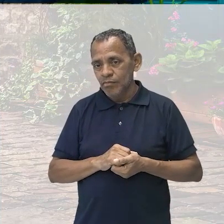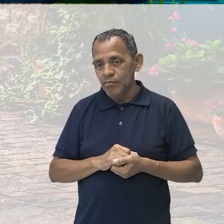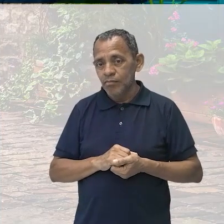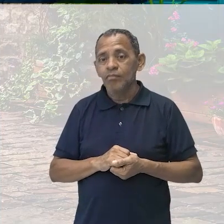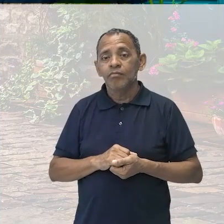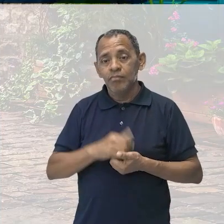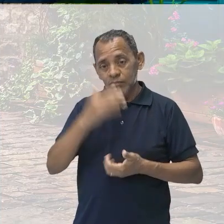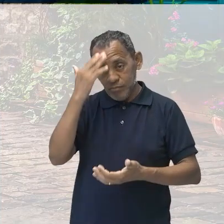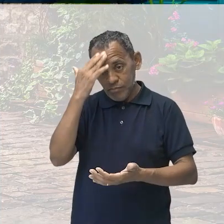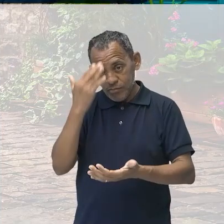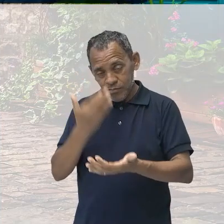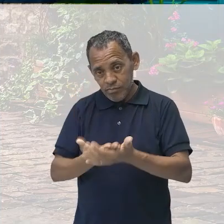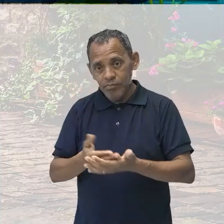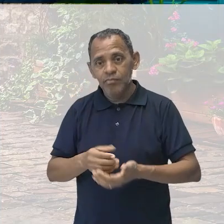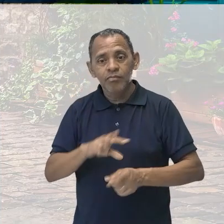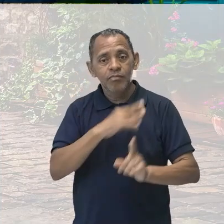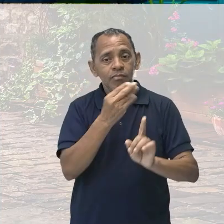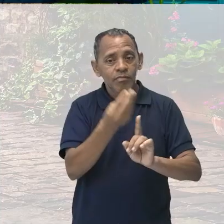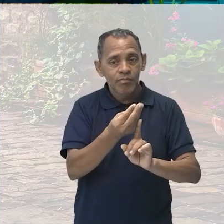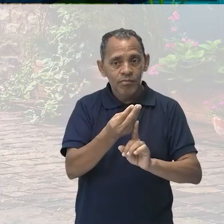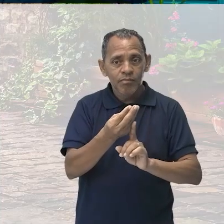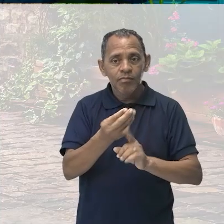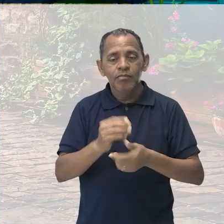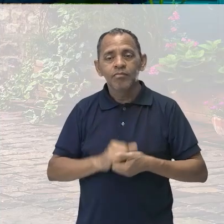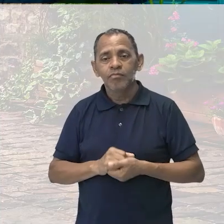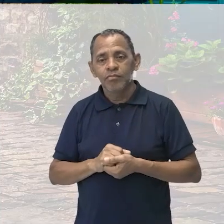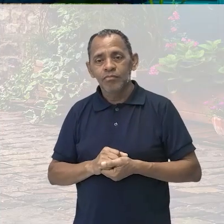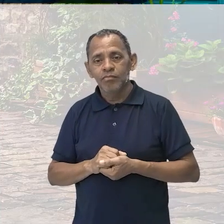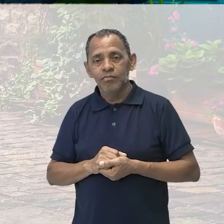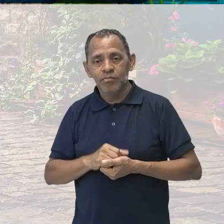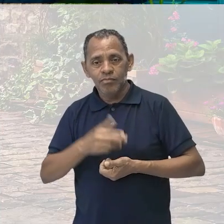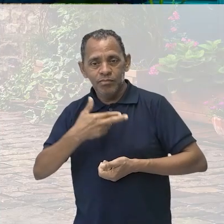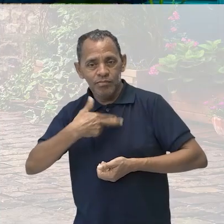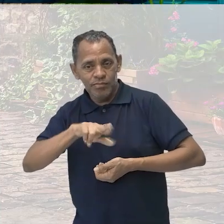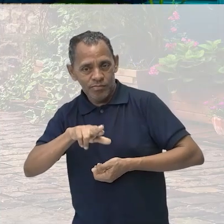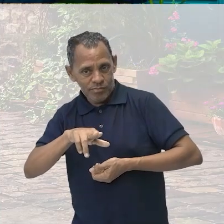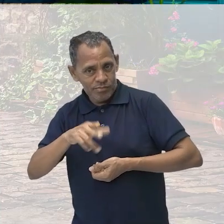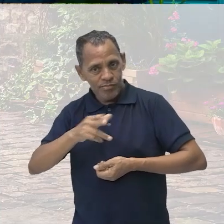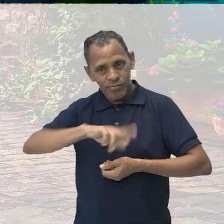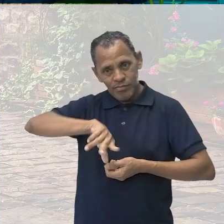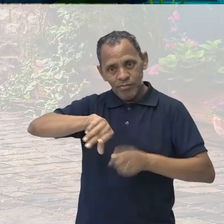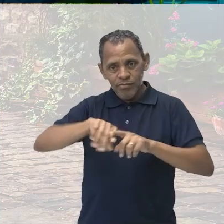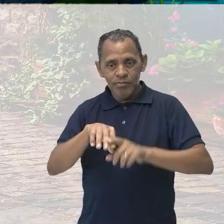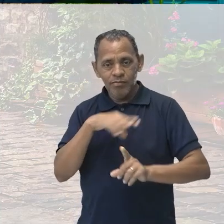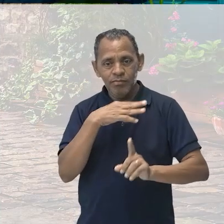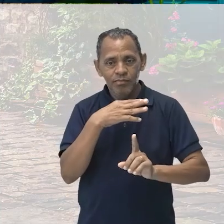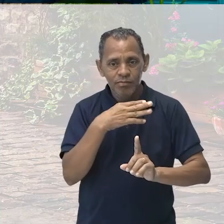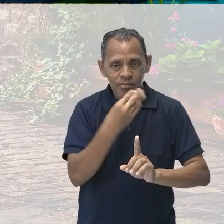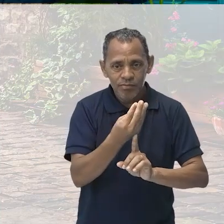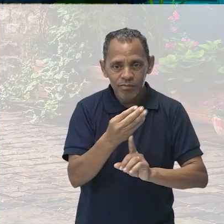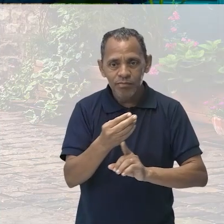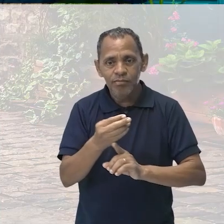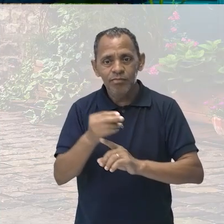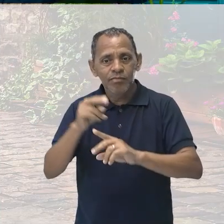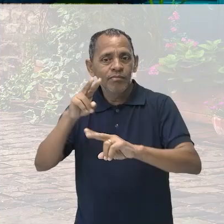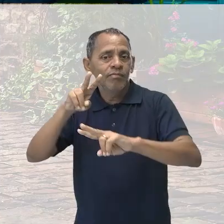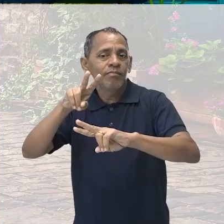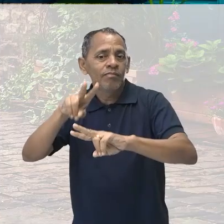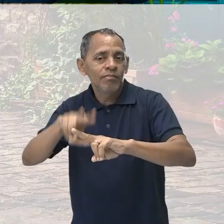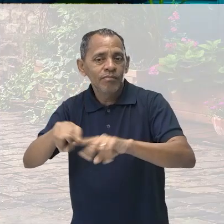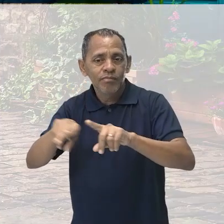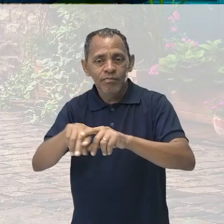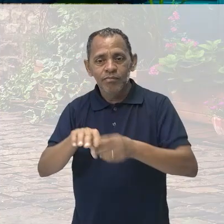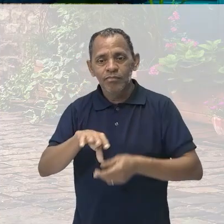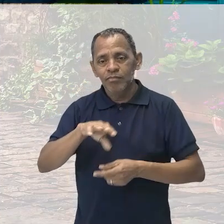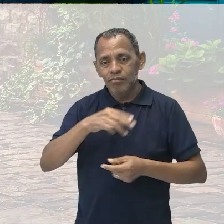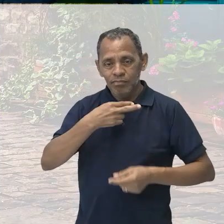considerada uma arte profana no qual os artistas não estavam presos a temas religiosos impostos pela igreja.